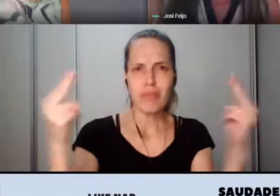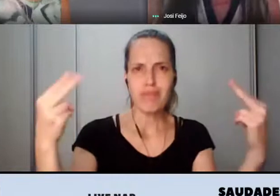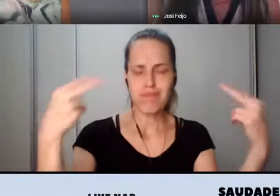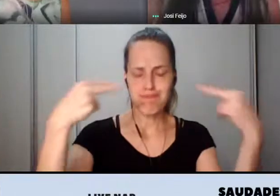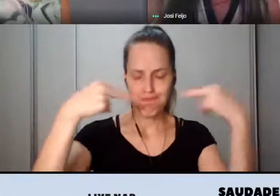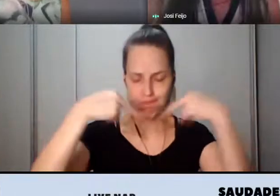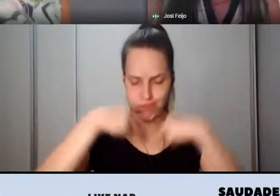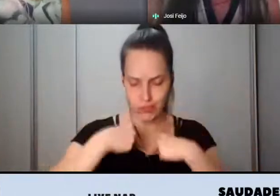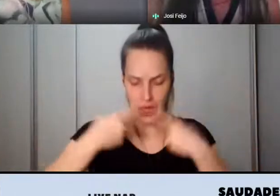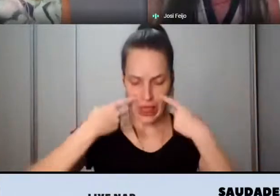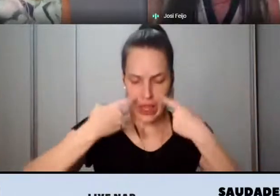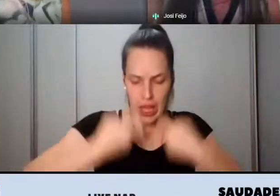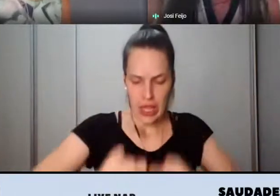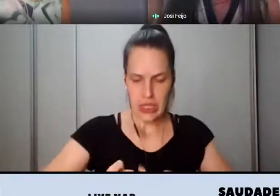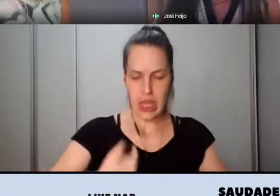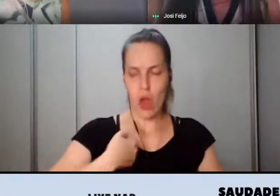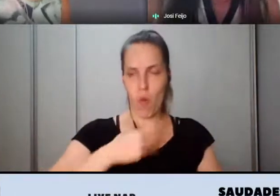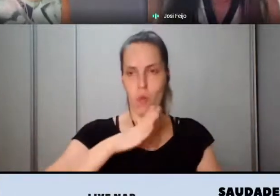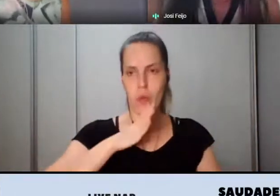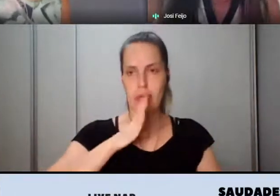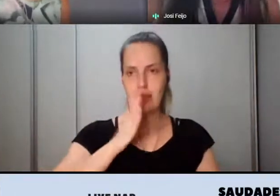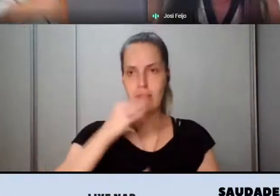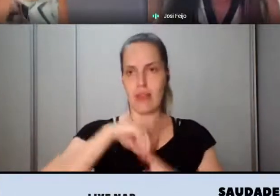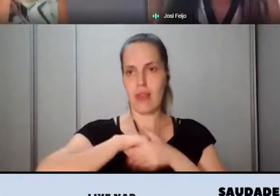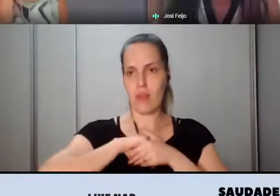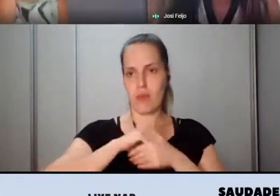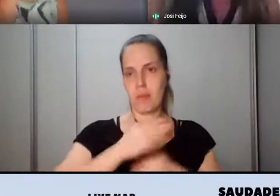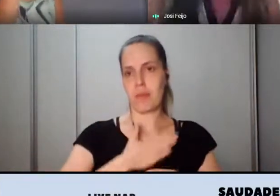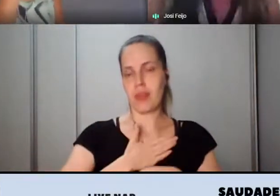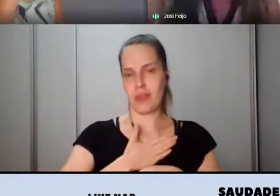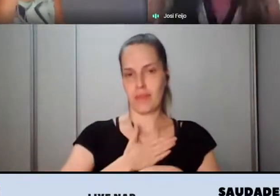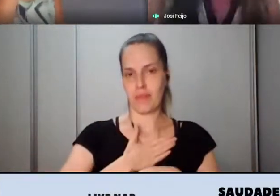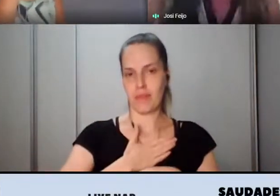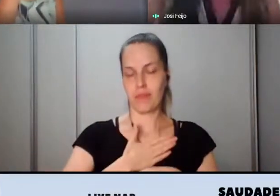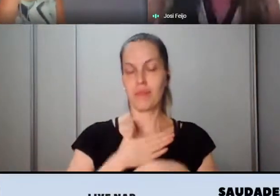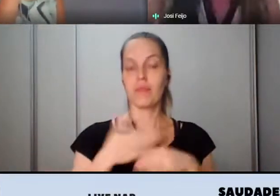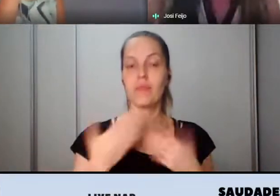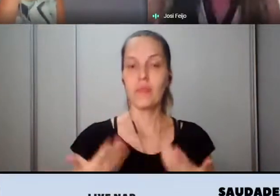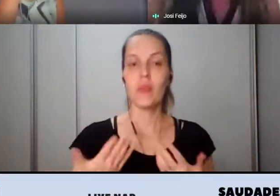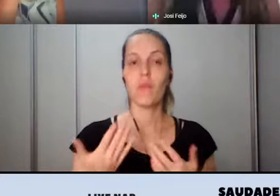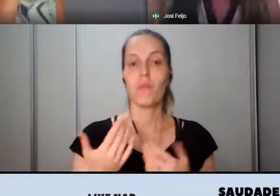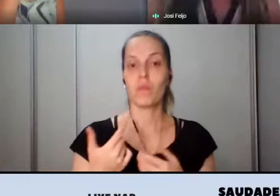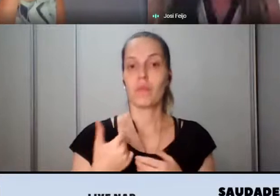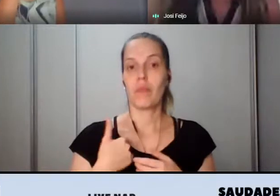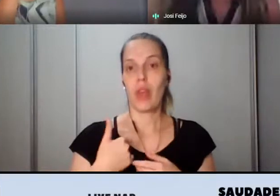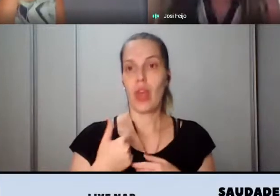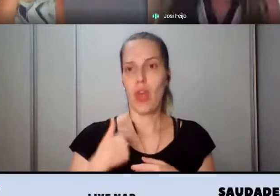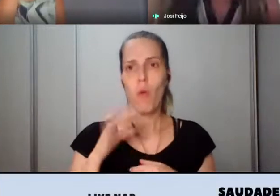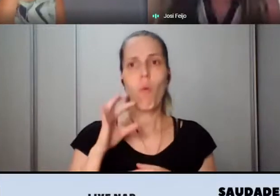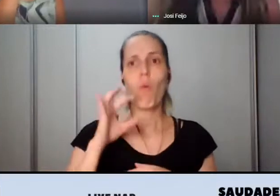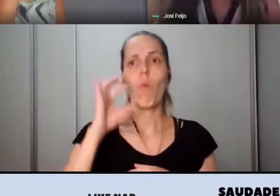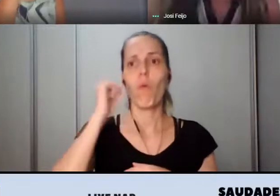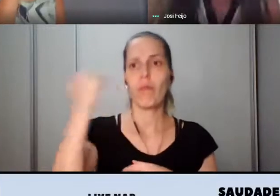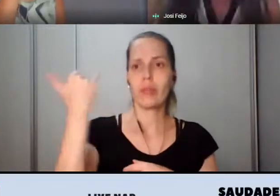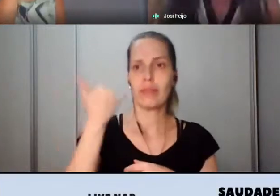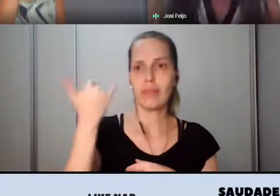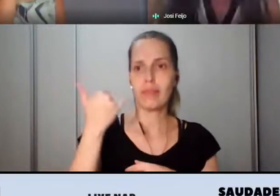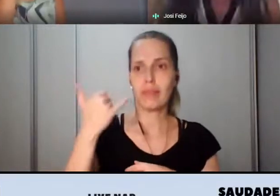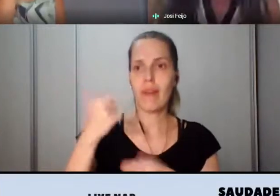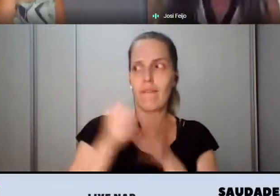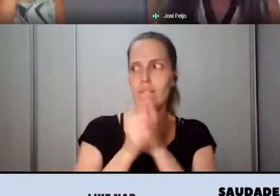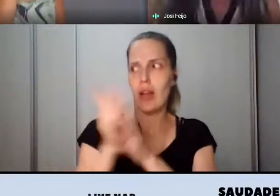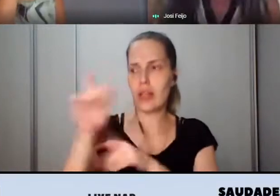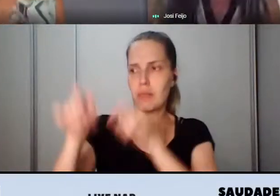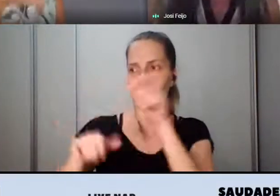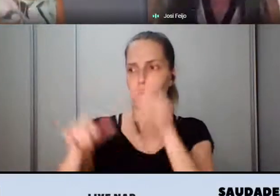autoconhecimento. Então, eu ouvi assim de muitas pessoas que pela primeira vez na vida se permitiram parar,